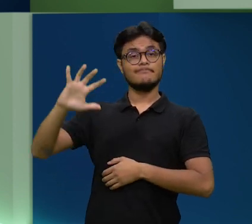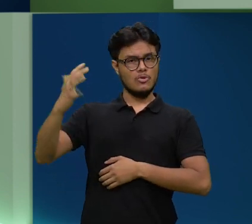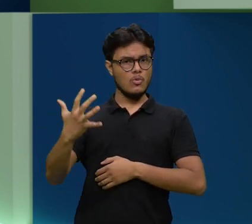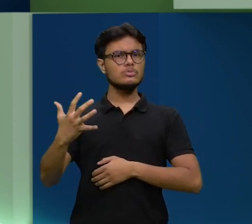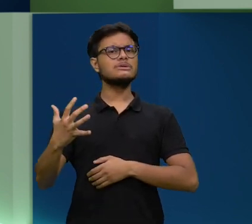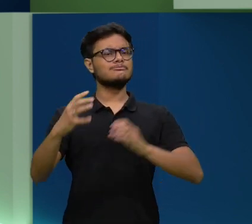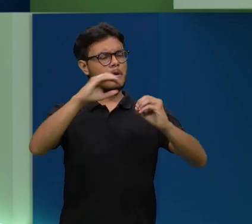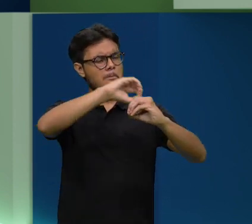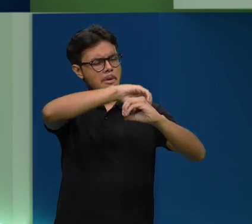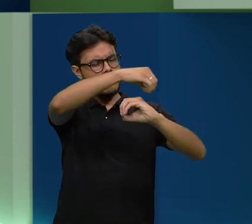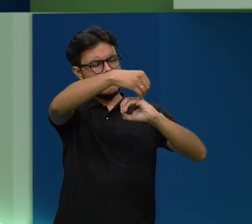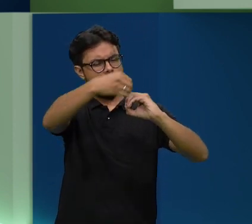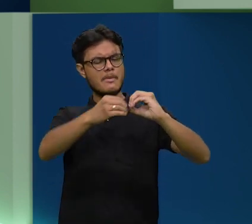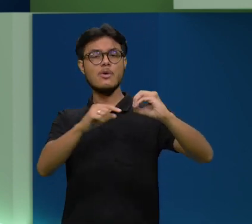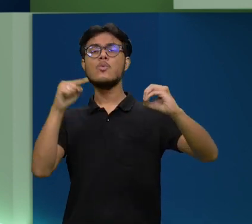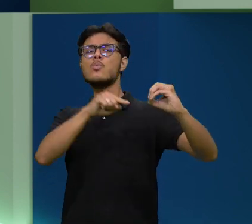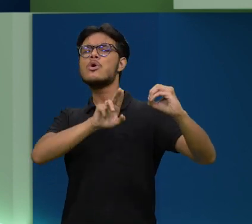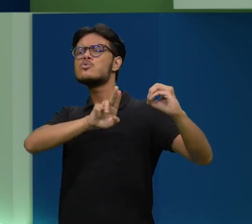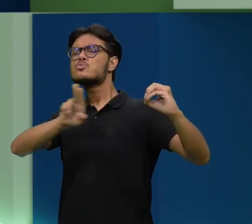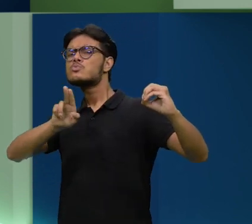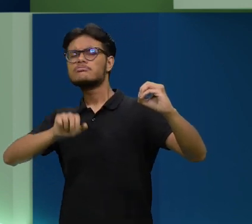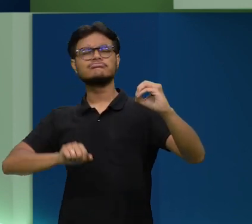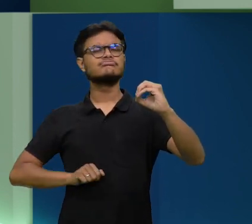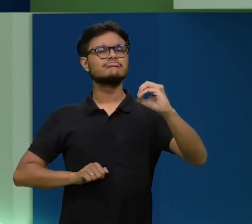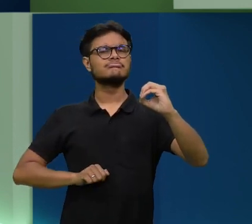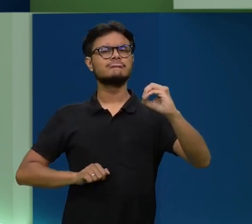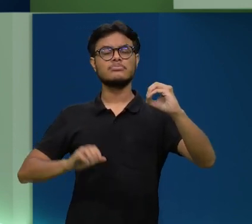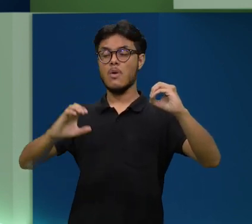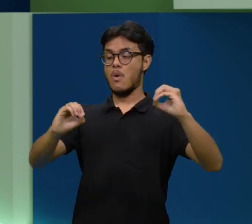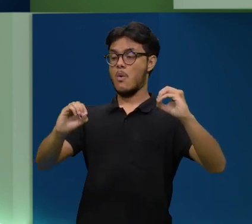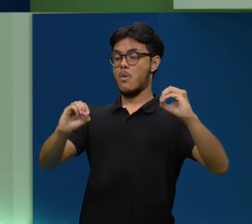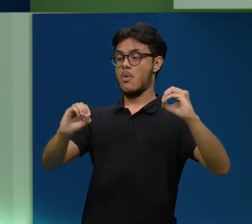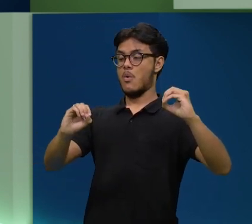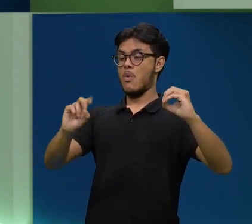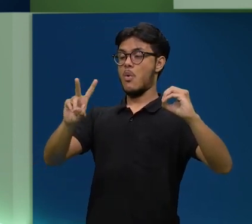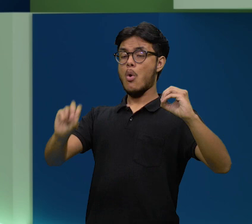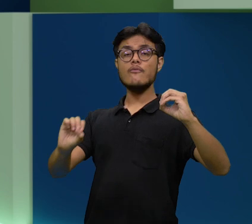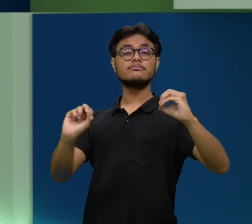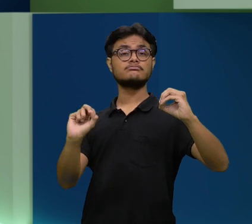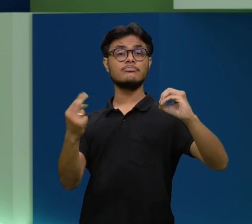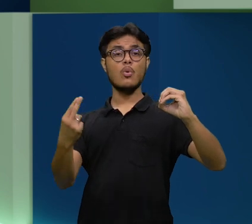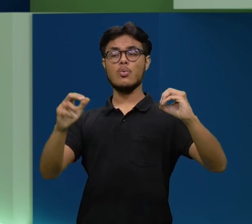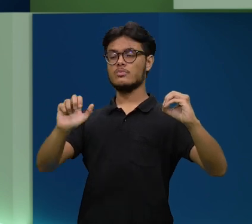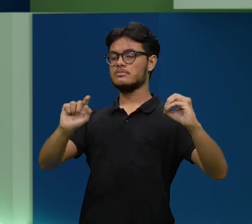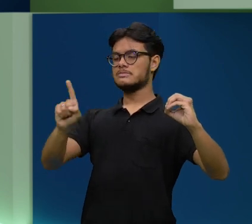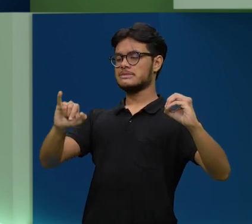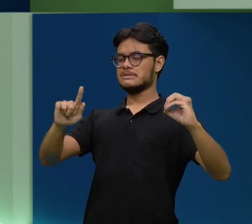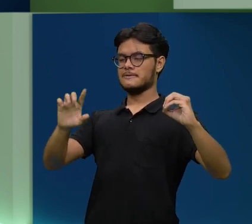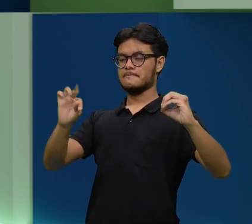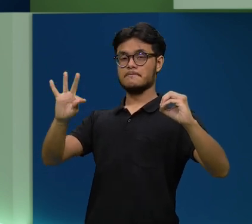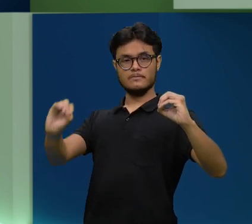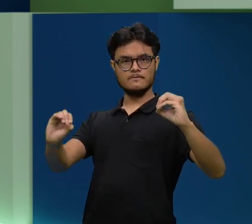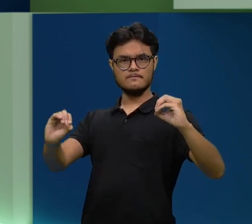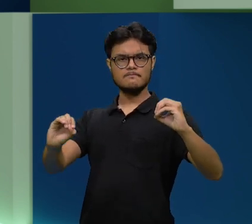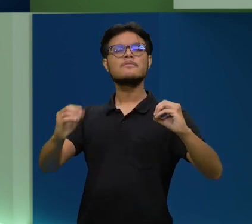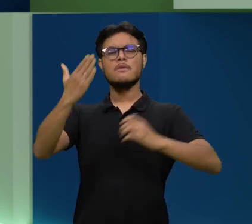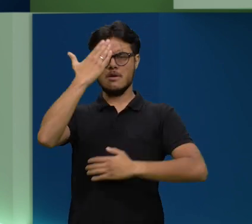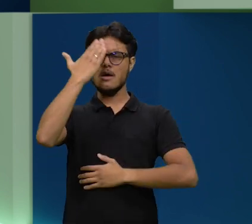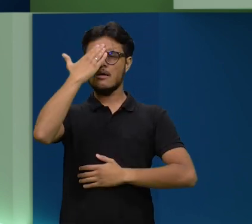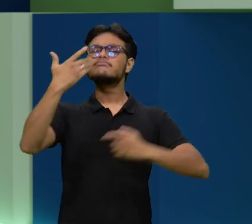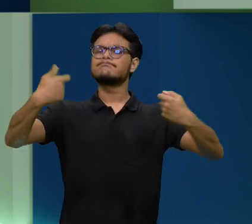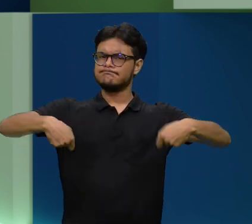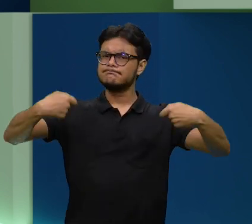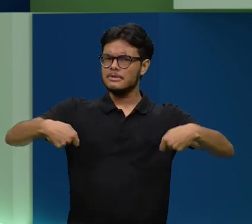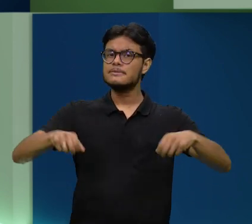aí passa a ser agora denominada de célula ovo ou zigoto, beleza? Então não esquecer desse detalhe importante